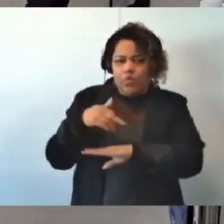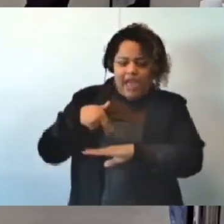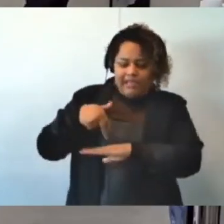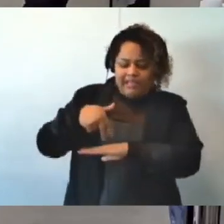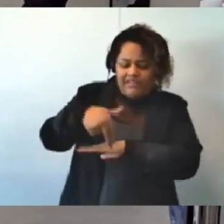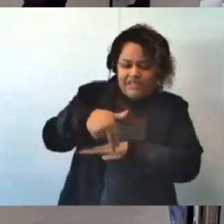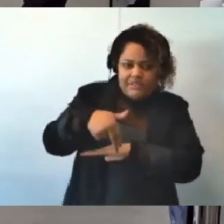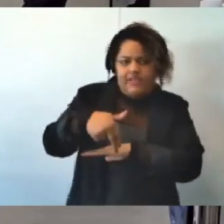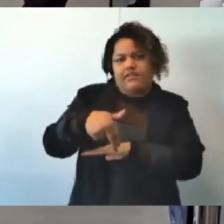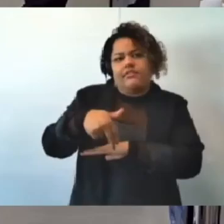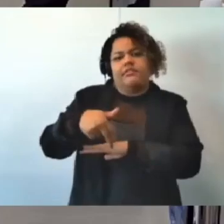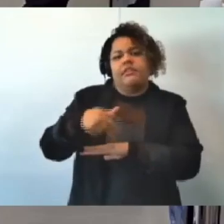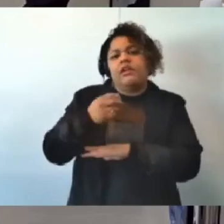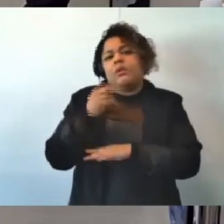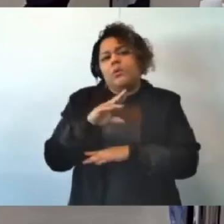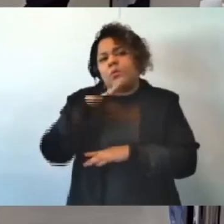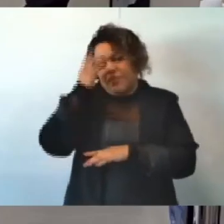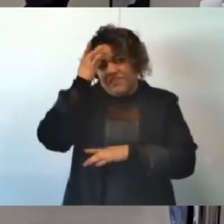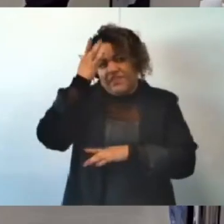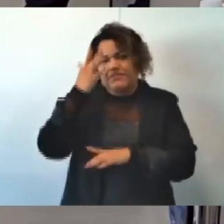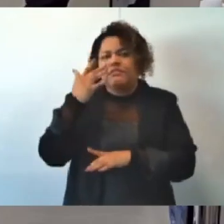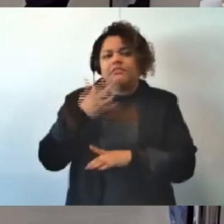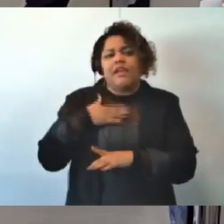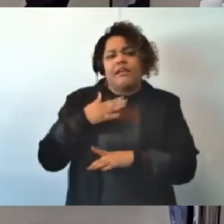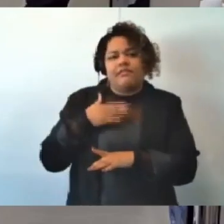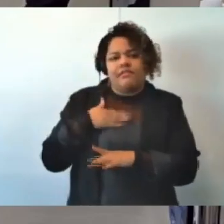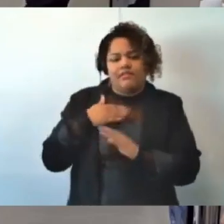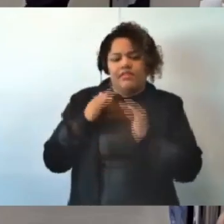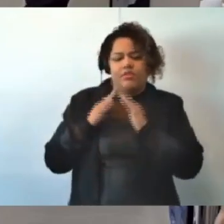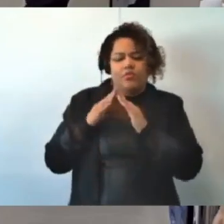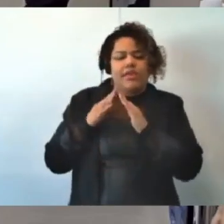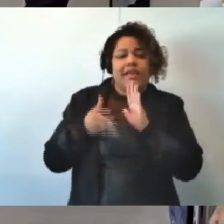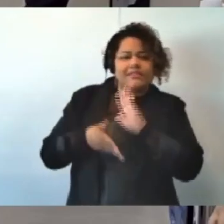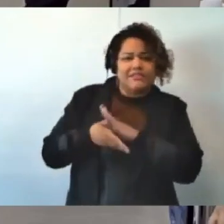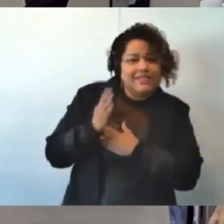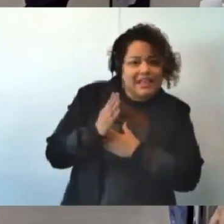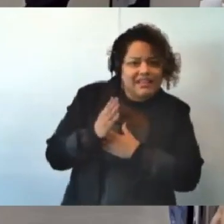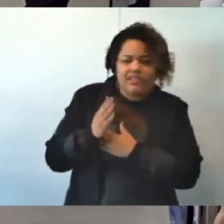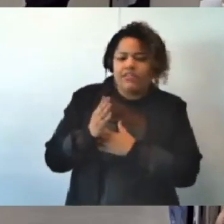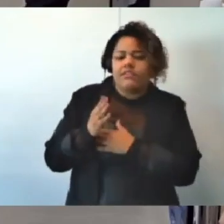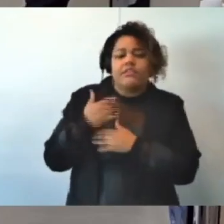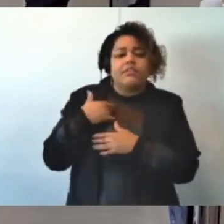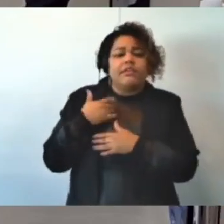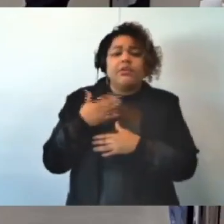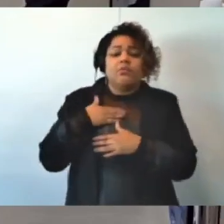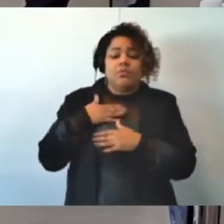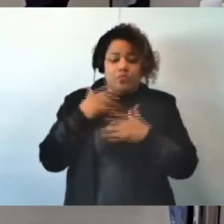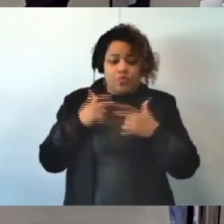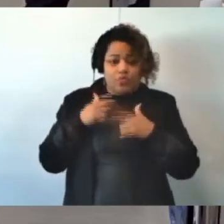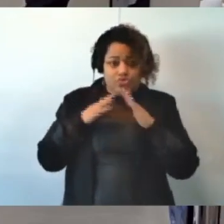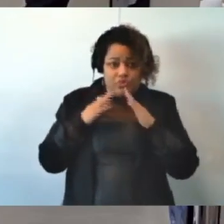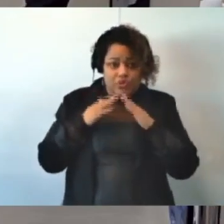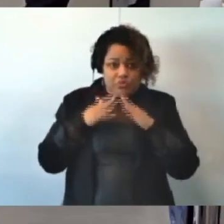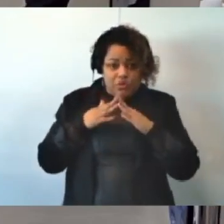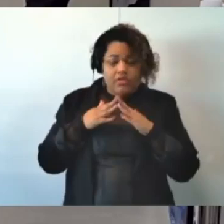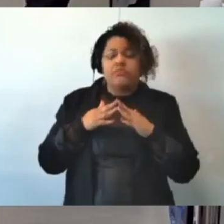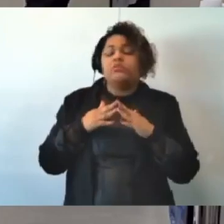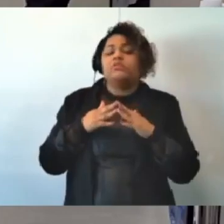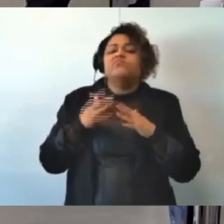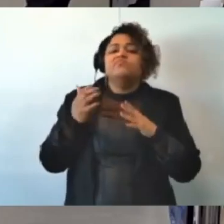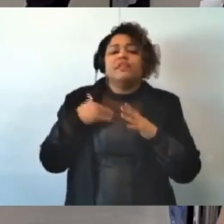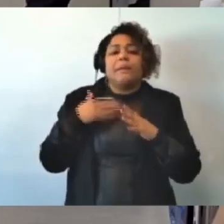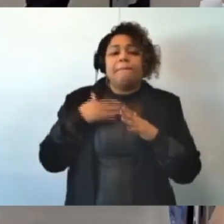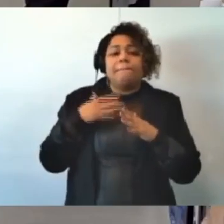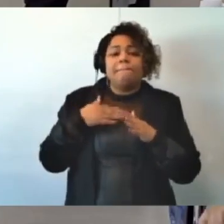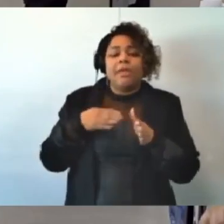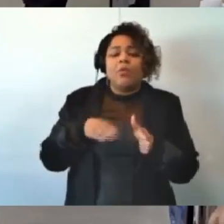Acontece muitas vezes, onde eu moro, eu não consigo sair da minha garagem. E como naquele evento que teve de